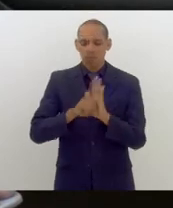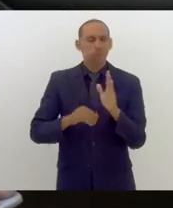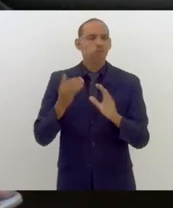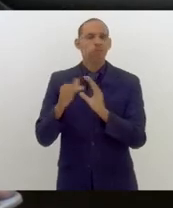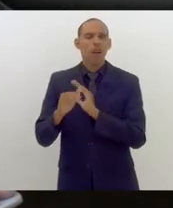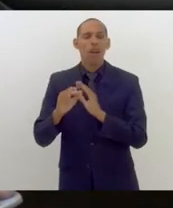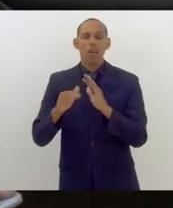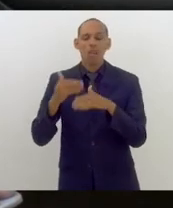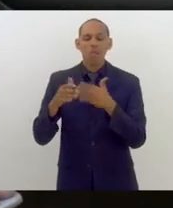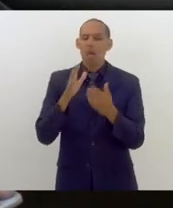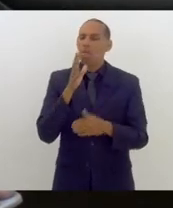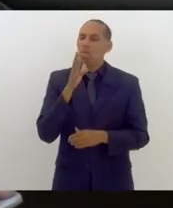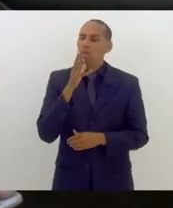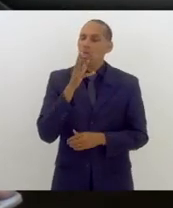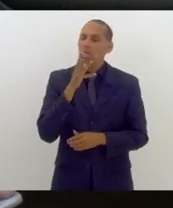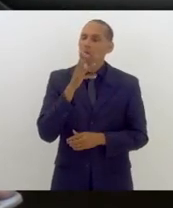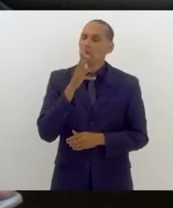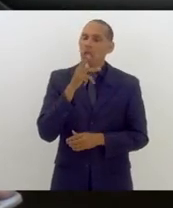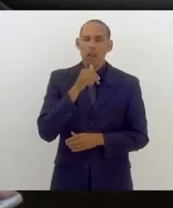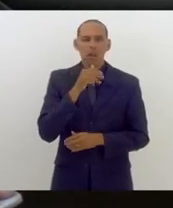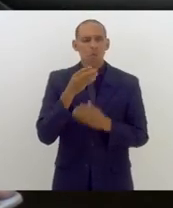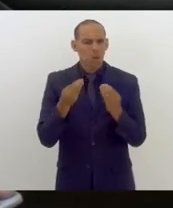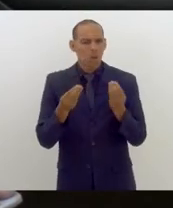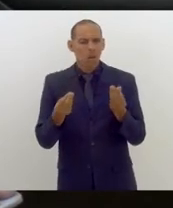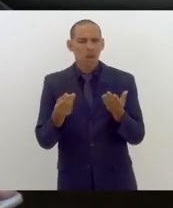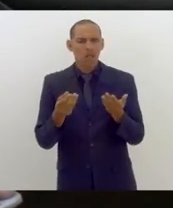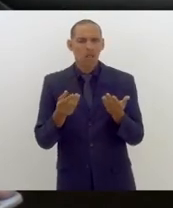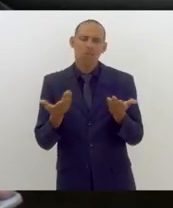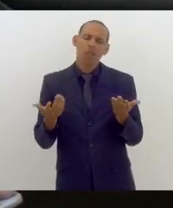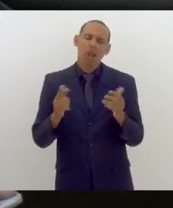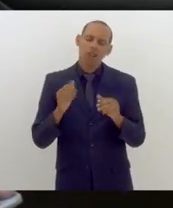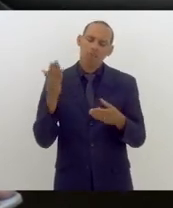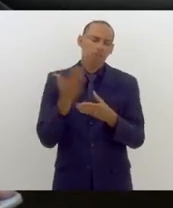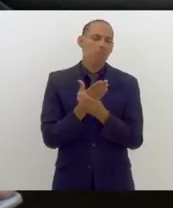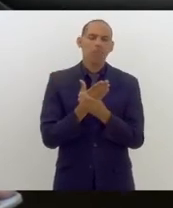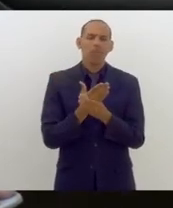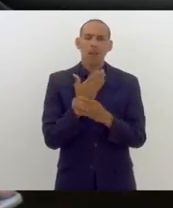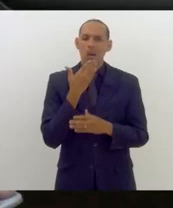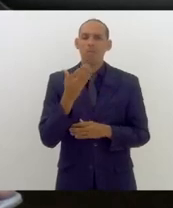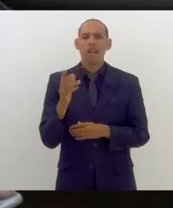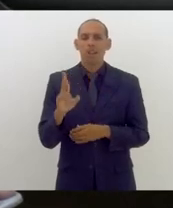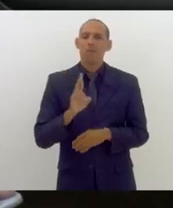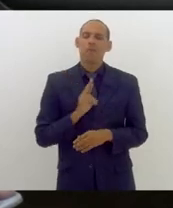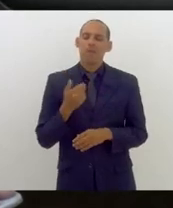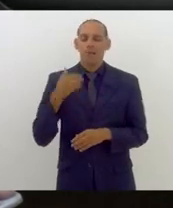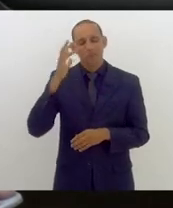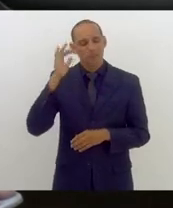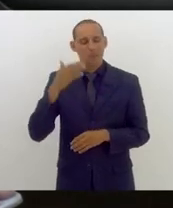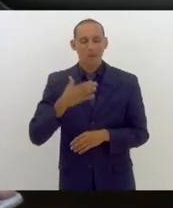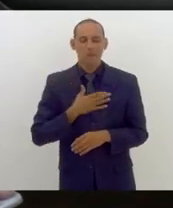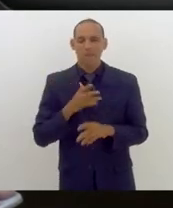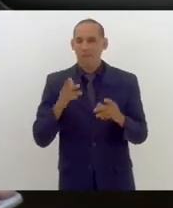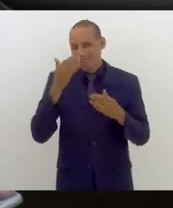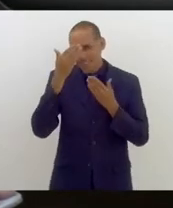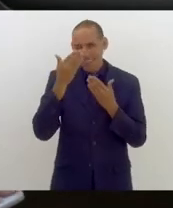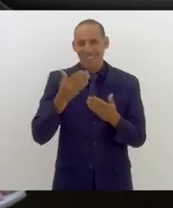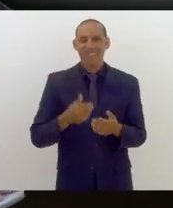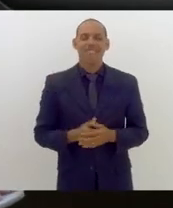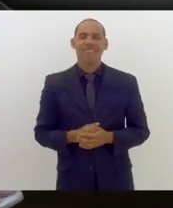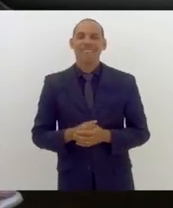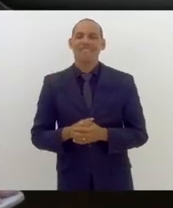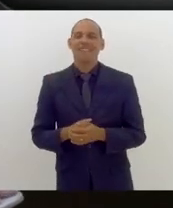e depois de demorar um novo grupo se demorar muito para pedir a resposta e assim que eu penso tá bom